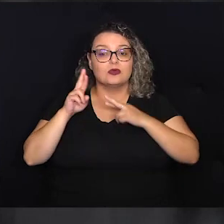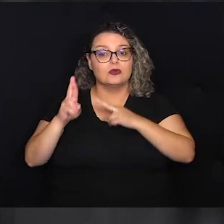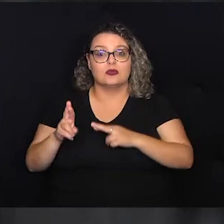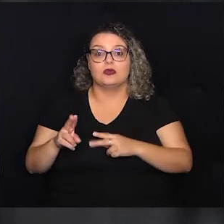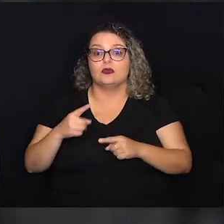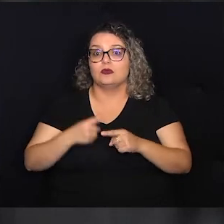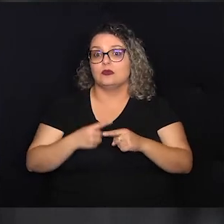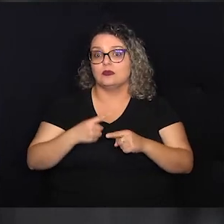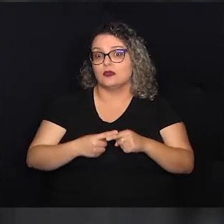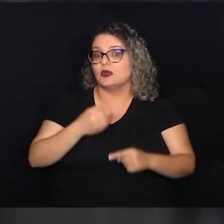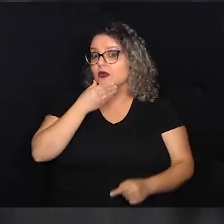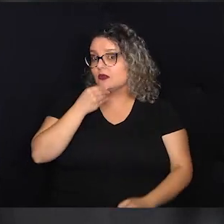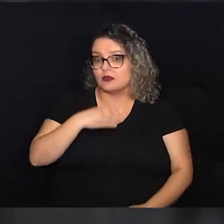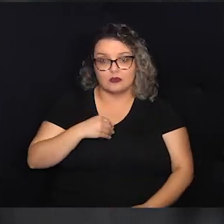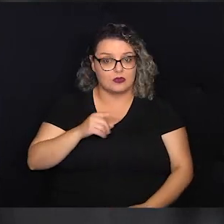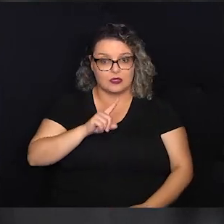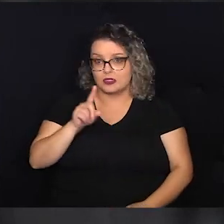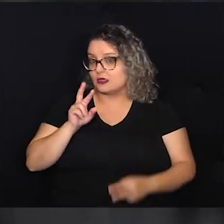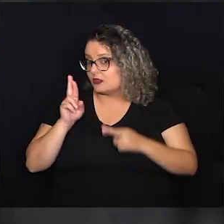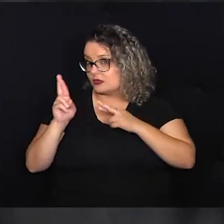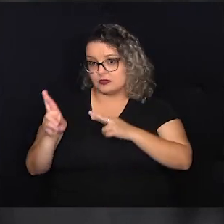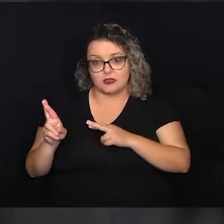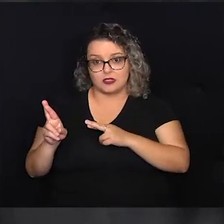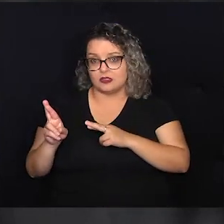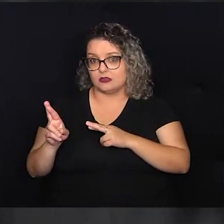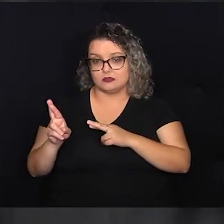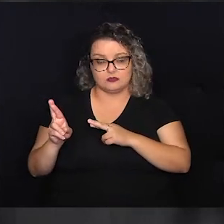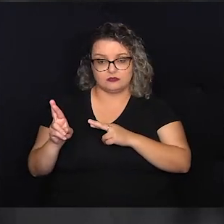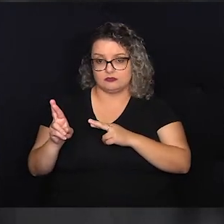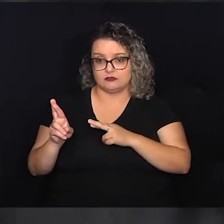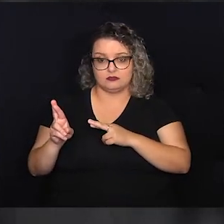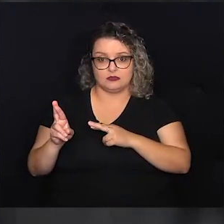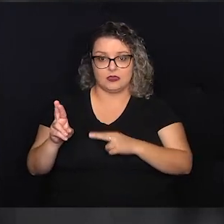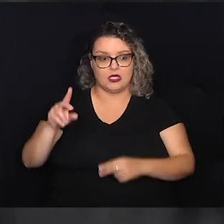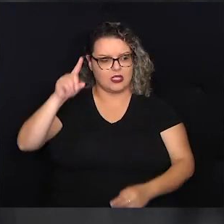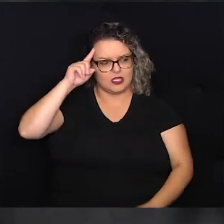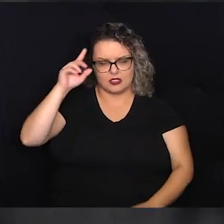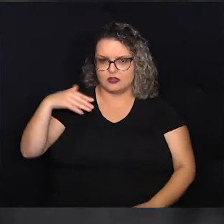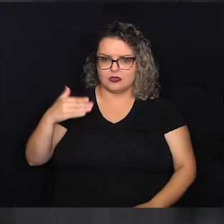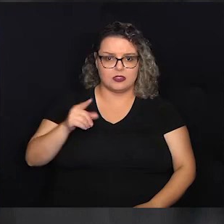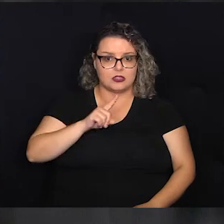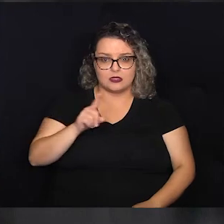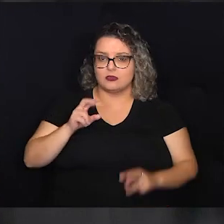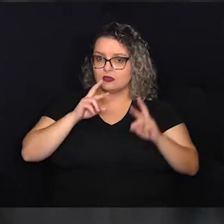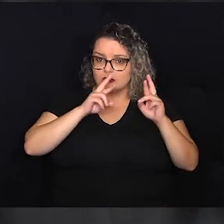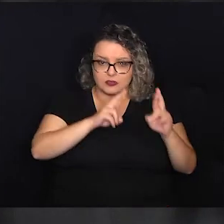dormia. O Breno não dormia. Sim. Ela passou dias e dias sem dormir.